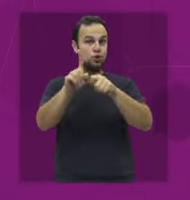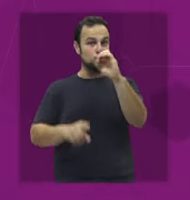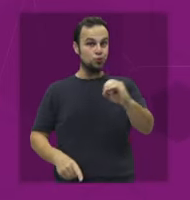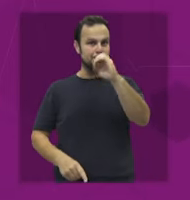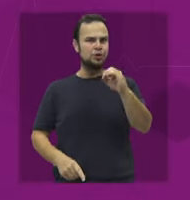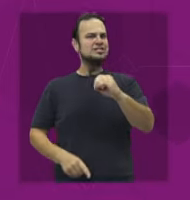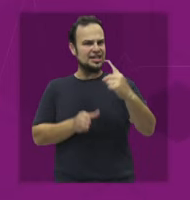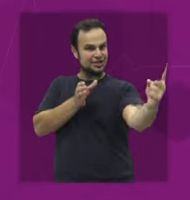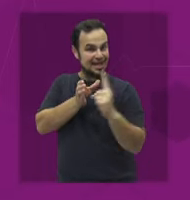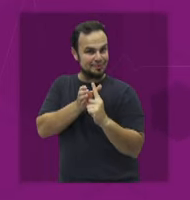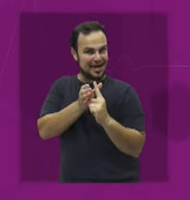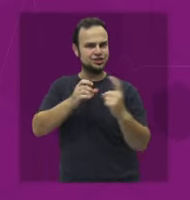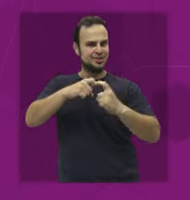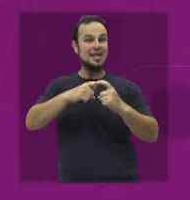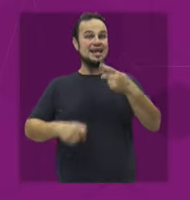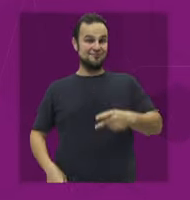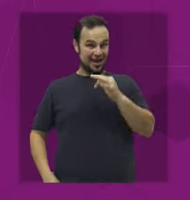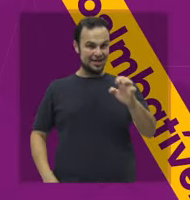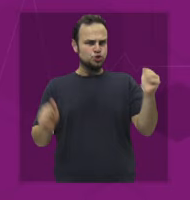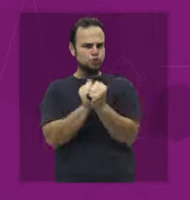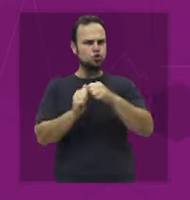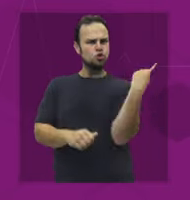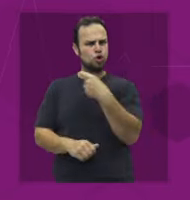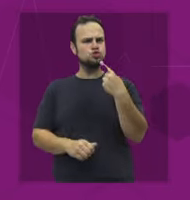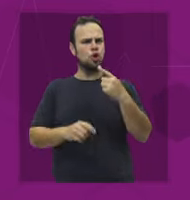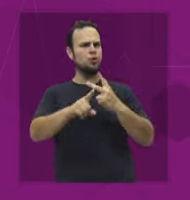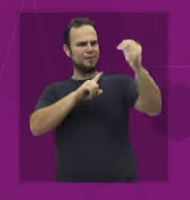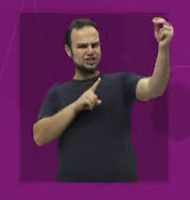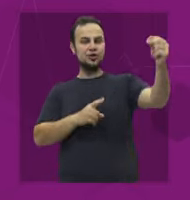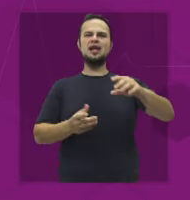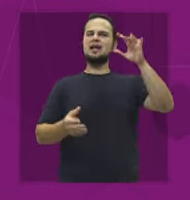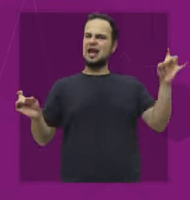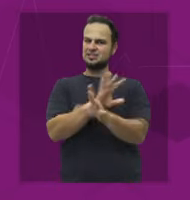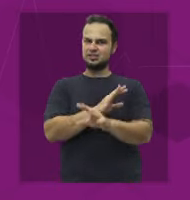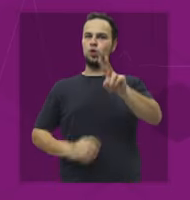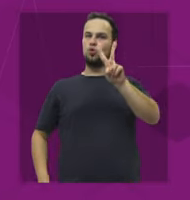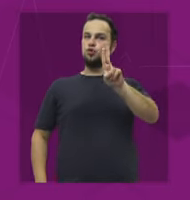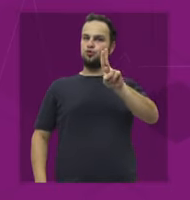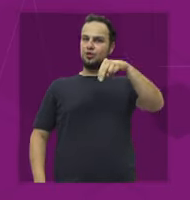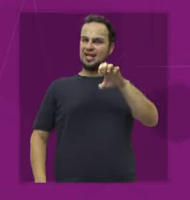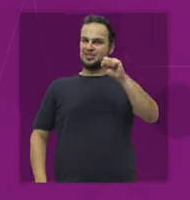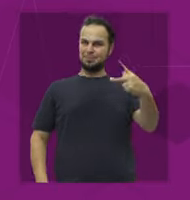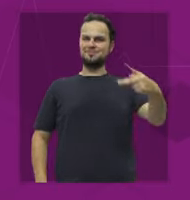Seja Team Med Unify. Juntos, somos imbatíveis. Realização Vunesp.